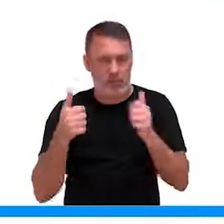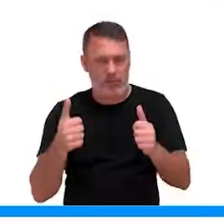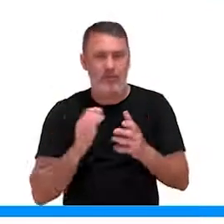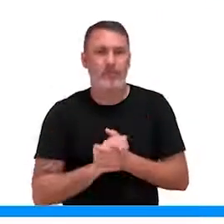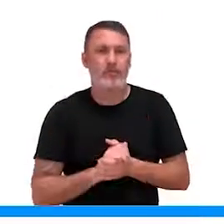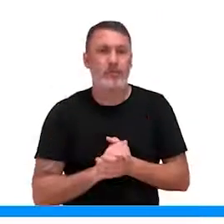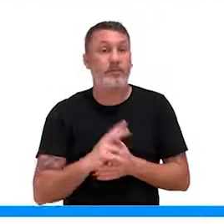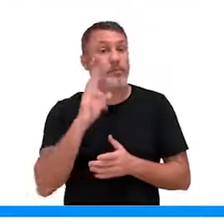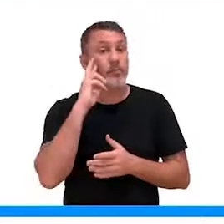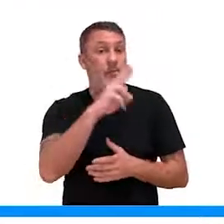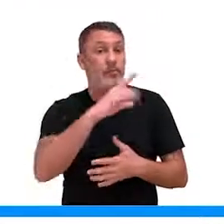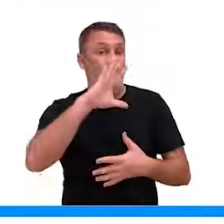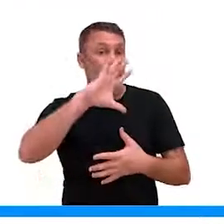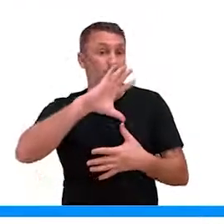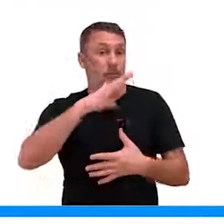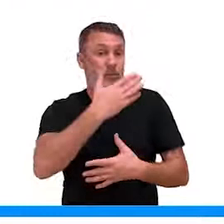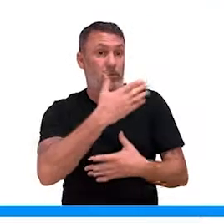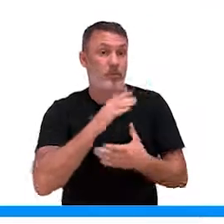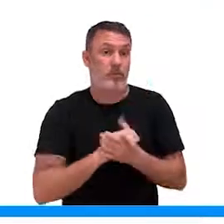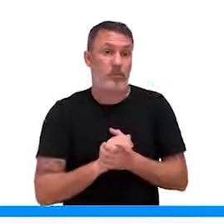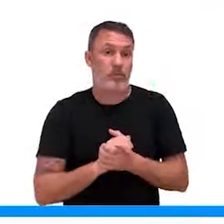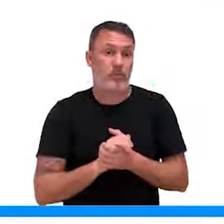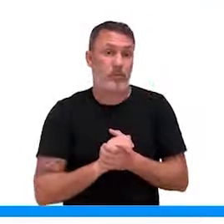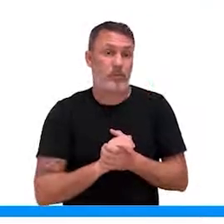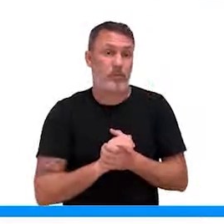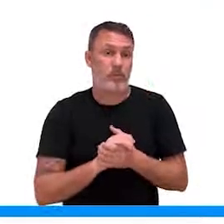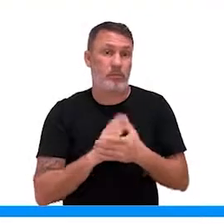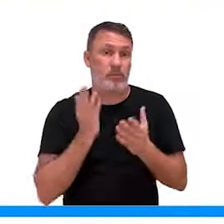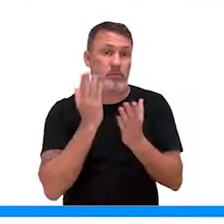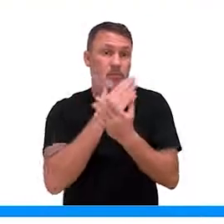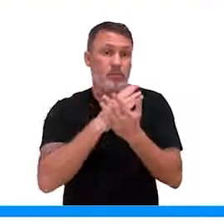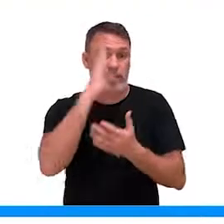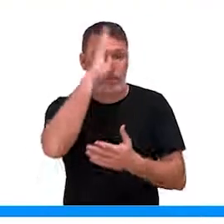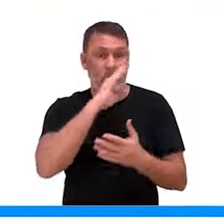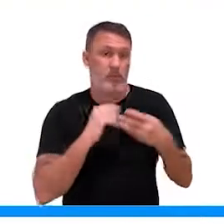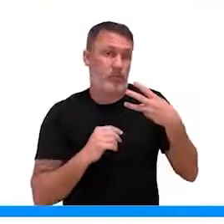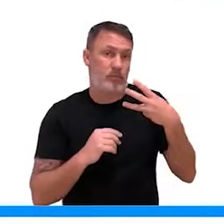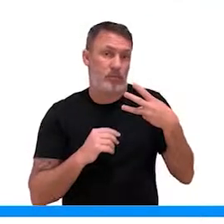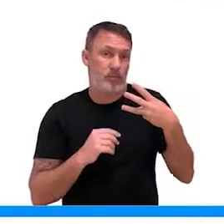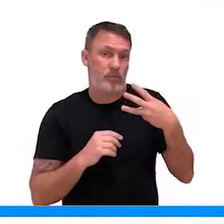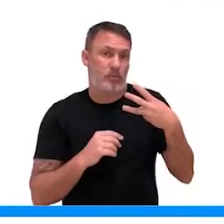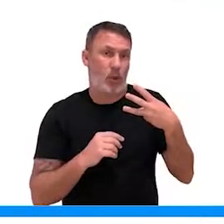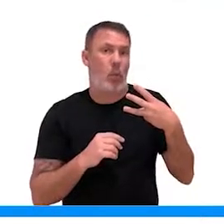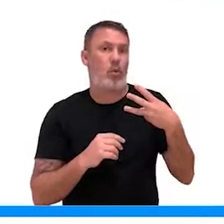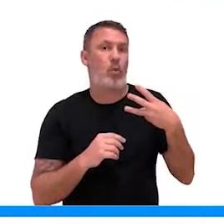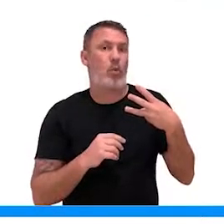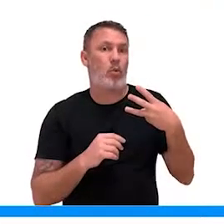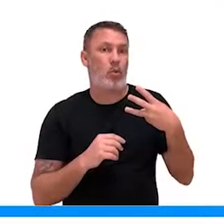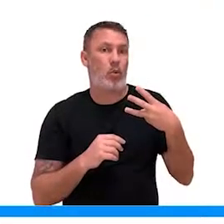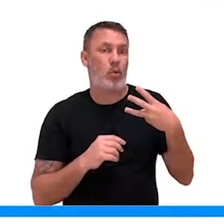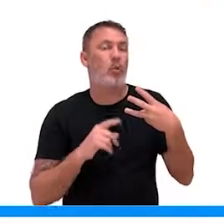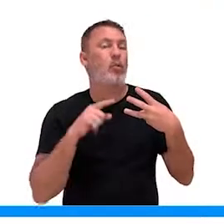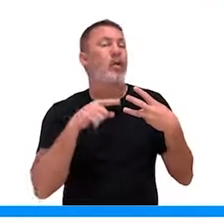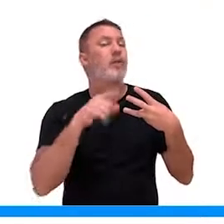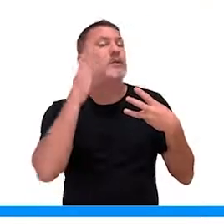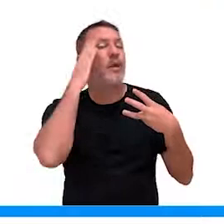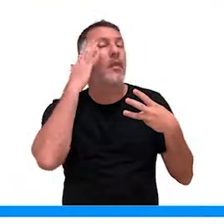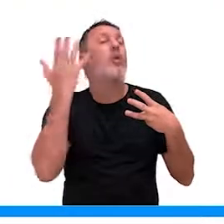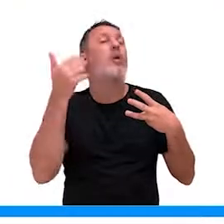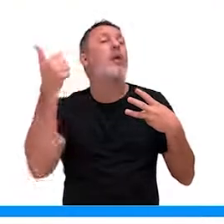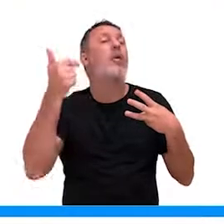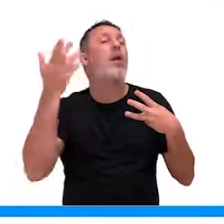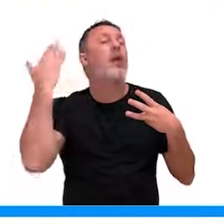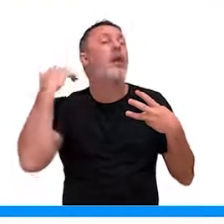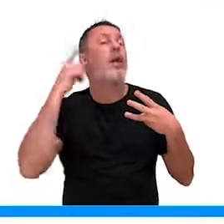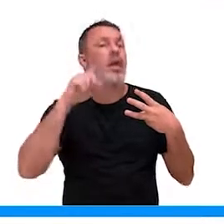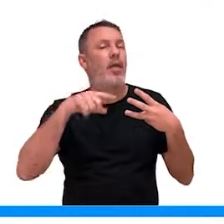figura ao lado. Divisão regional do Brasil. 3 divisões, Amazônia, Nordeste e Centro-Sul. Opa! É a divisão, regionalização